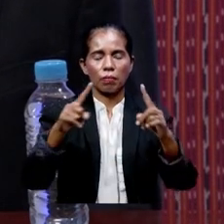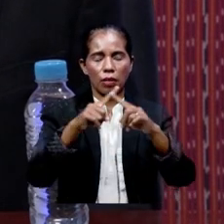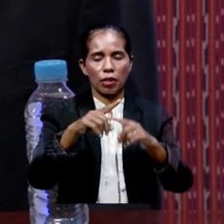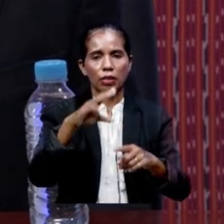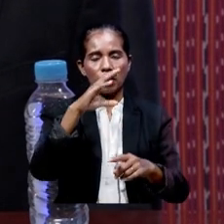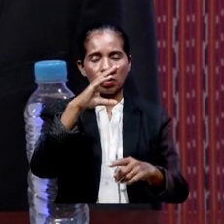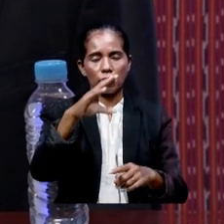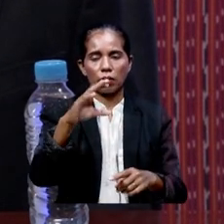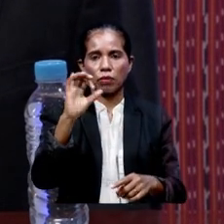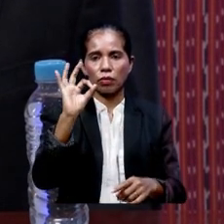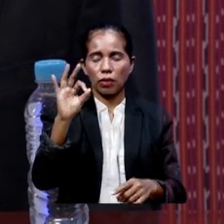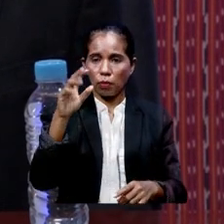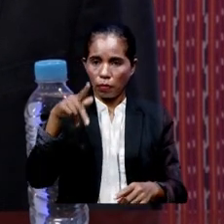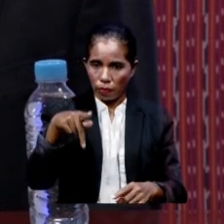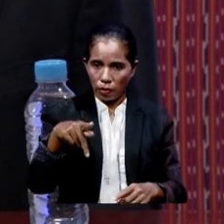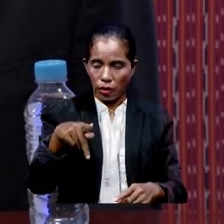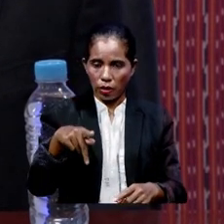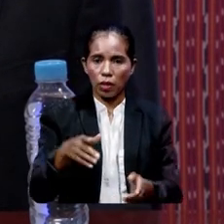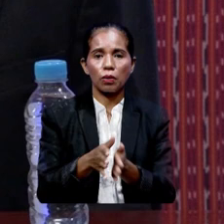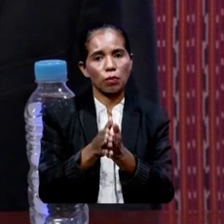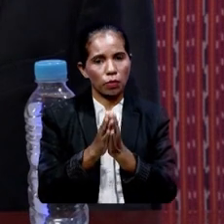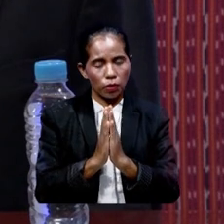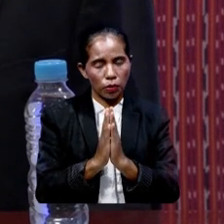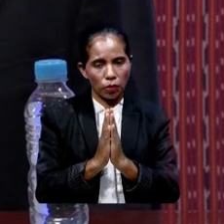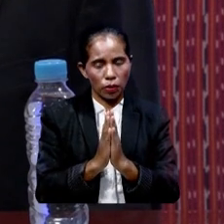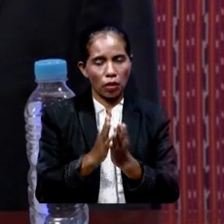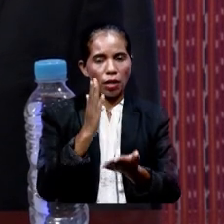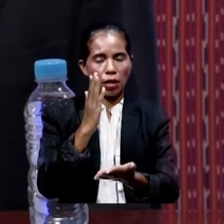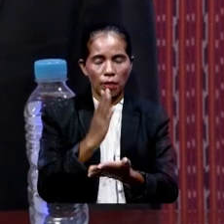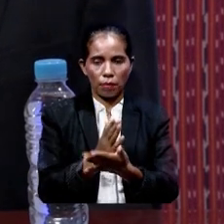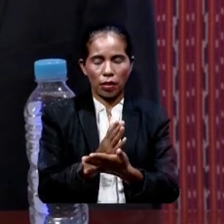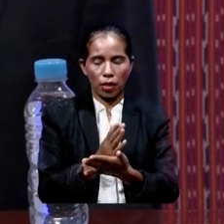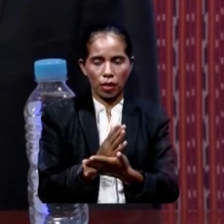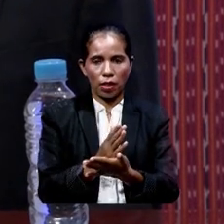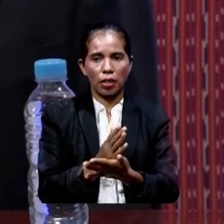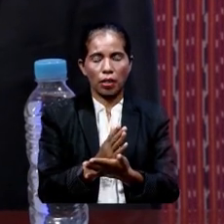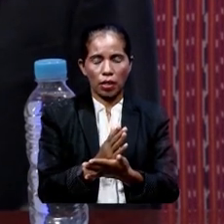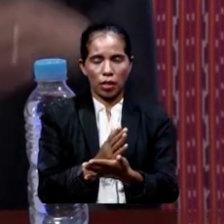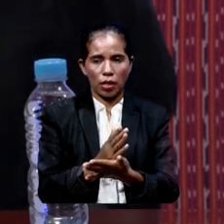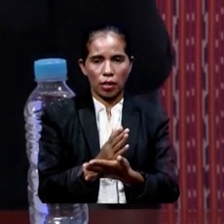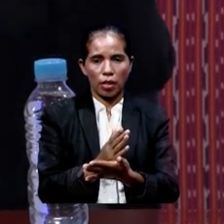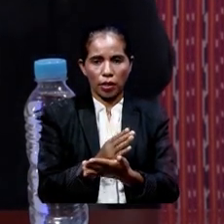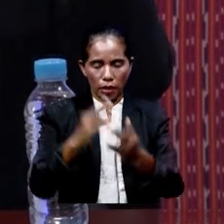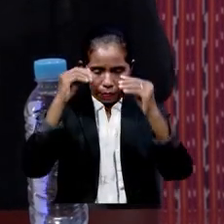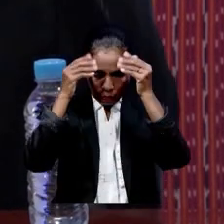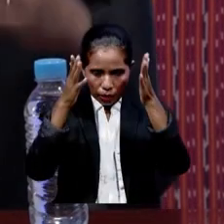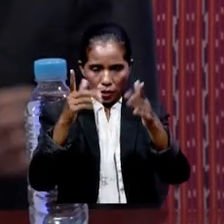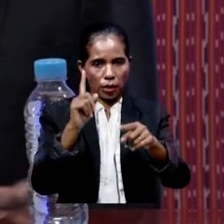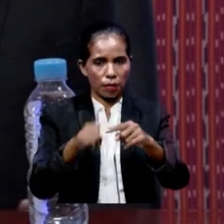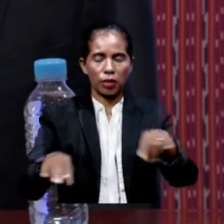pública a turrussos a suspensão imediata ba professor refere